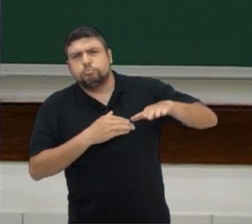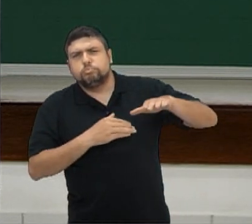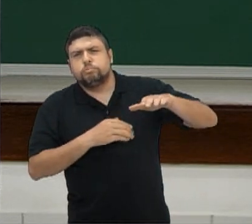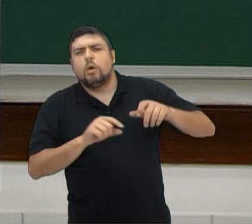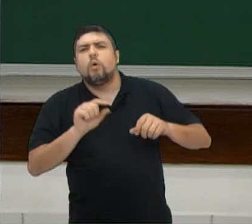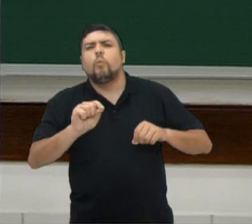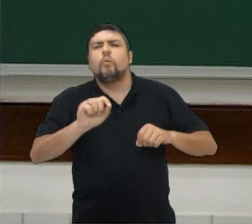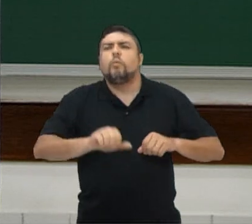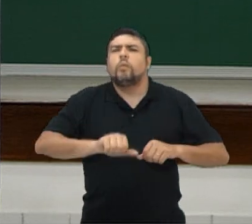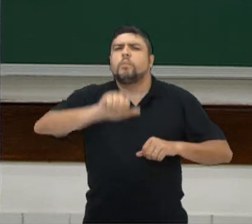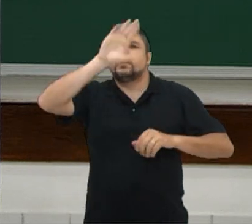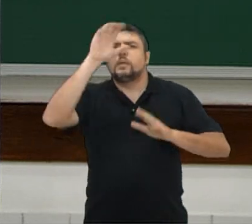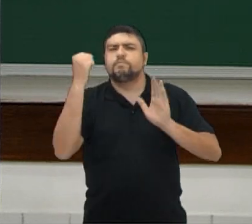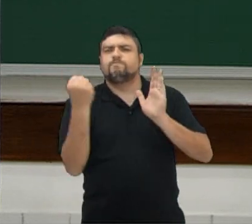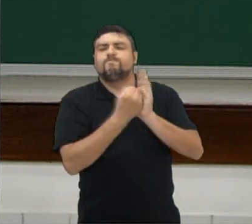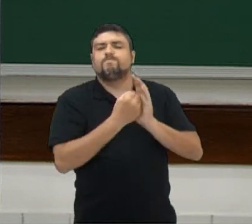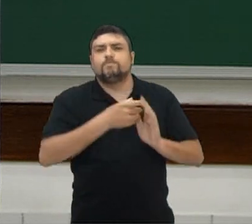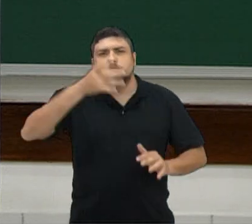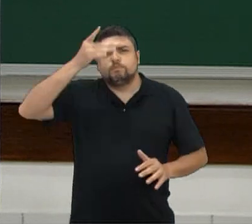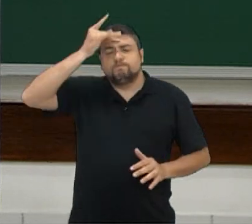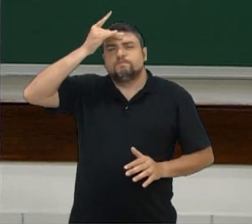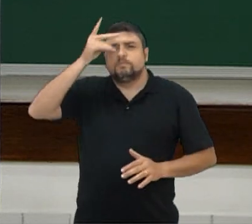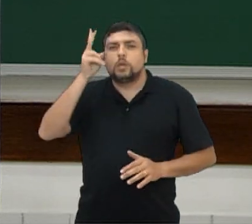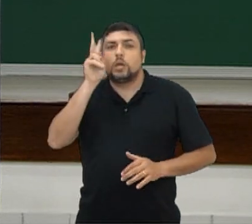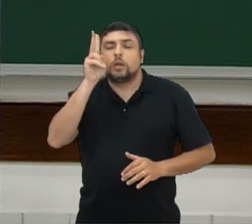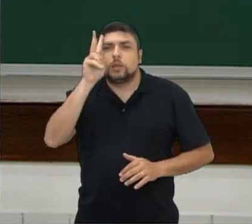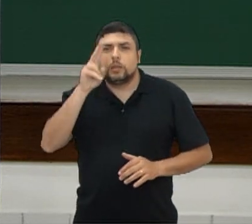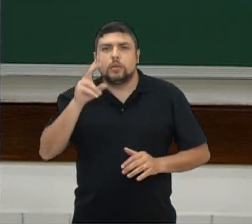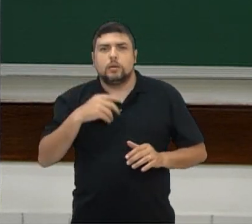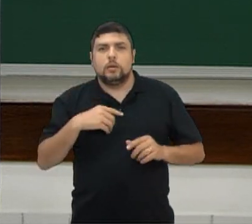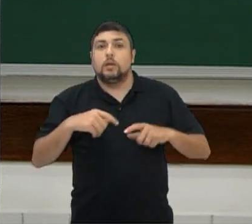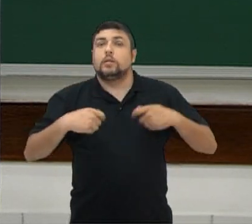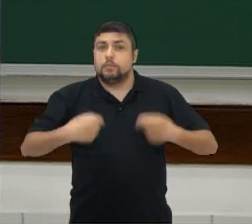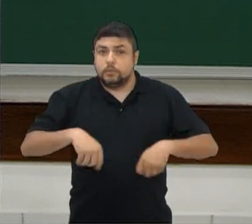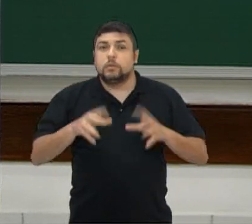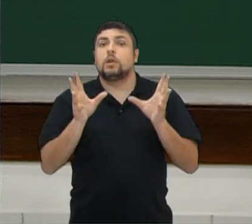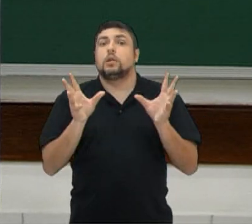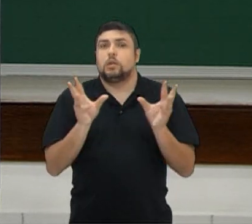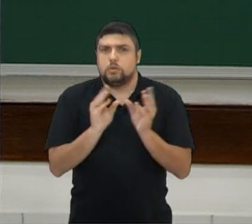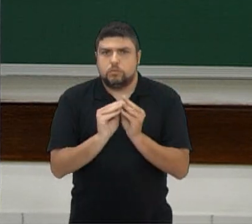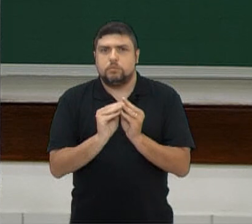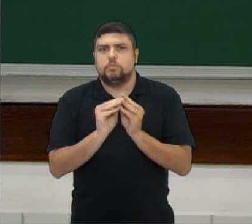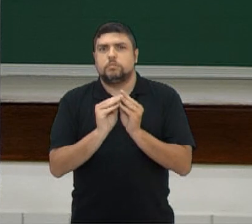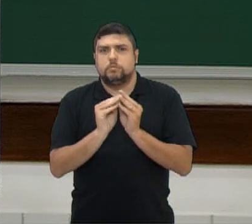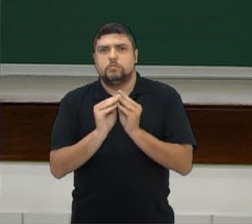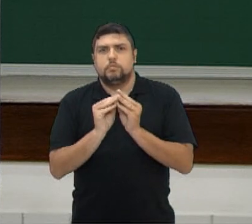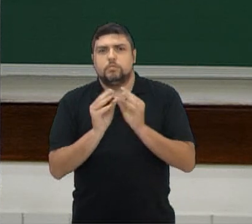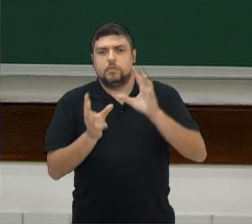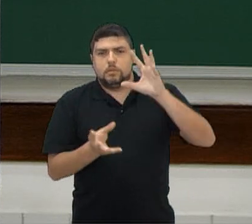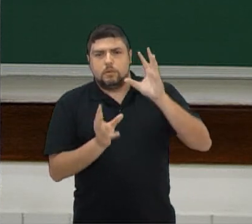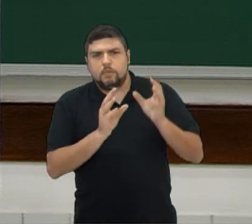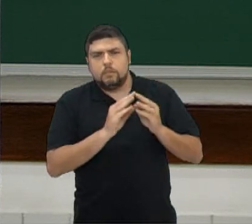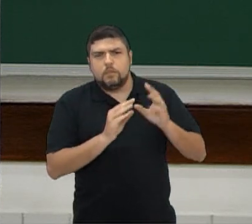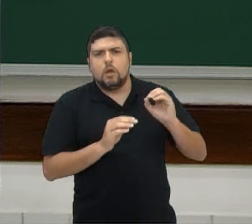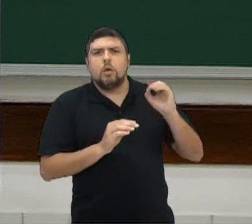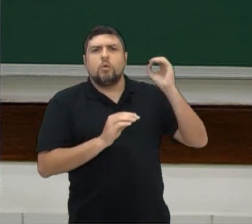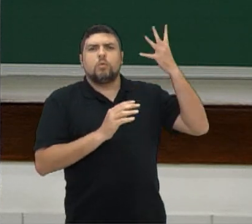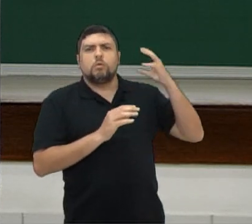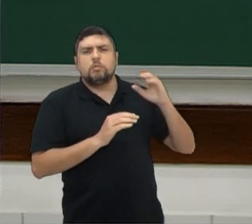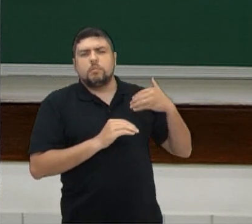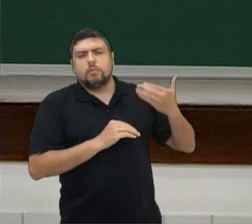Vocês vão ter que pensar bem para fazer a síntese, né? O resumo, tem que ser um relato breve ali de acontecimentos que vocês